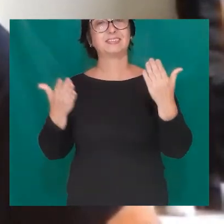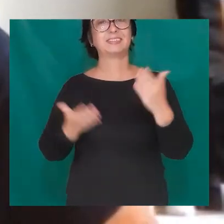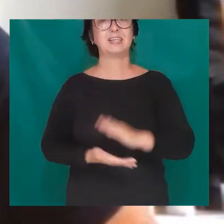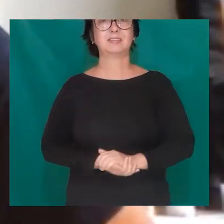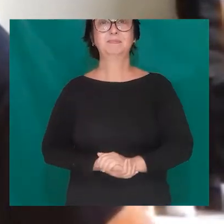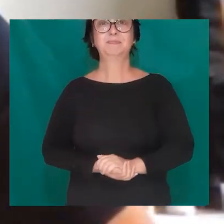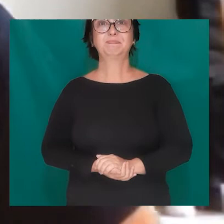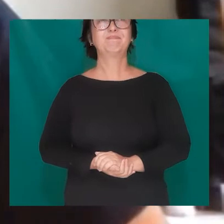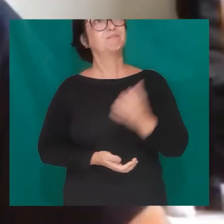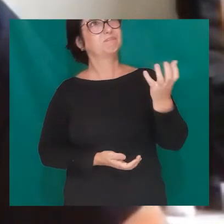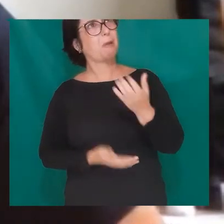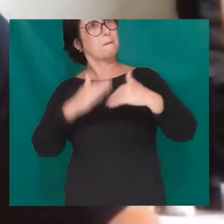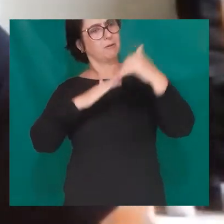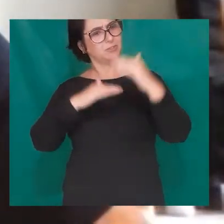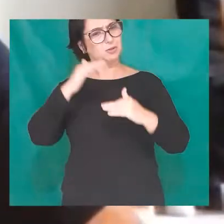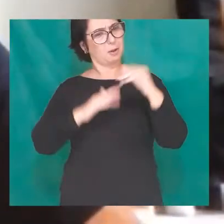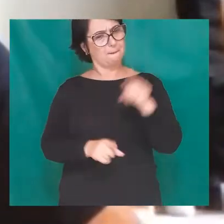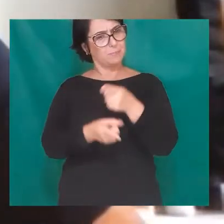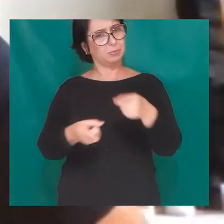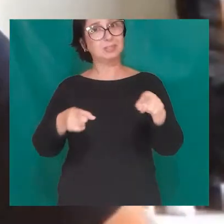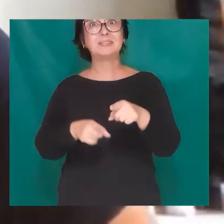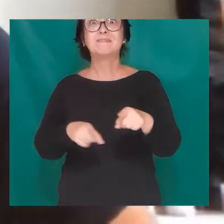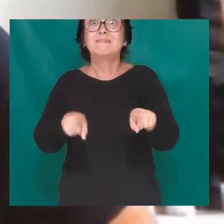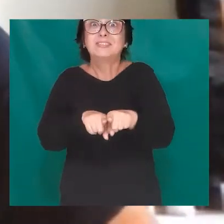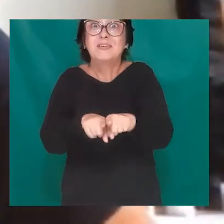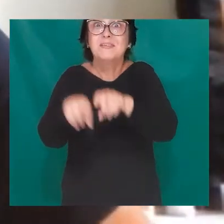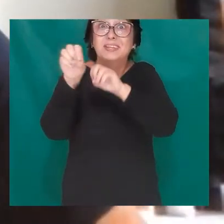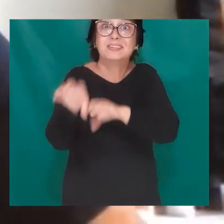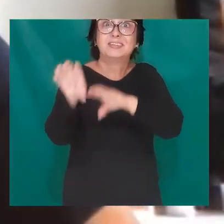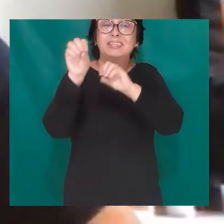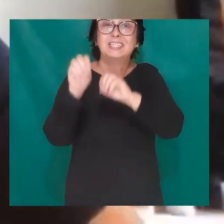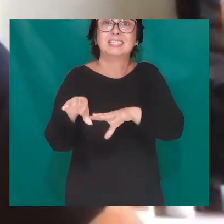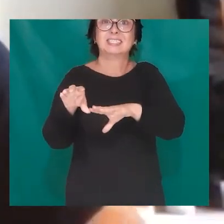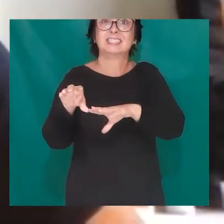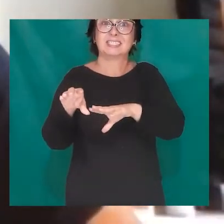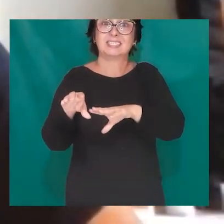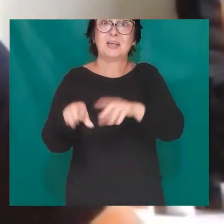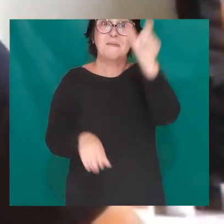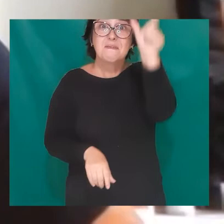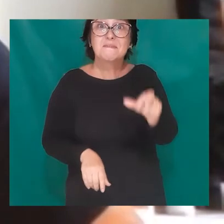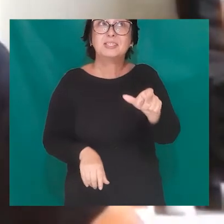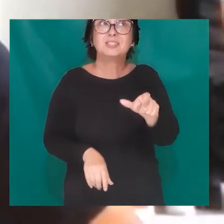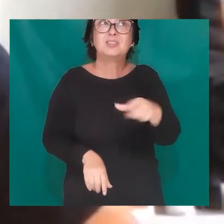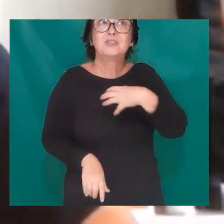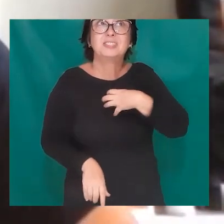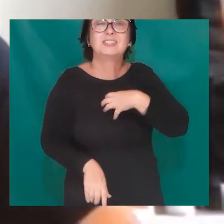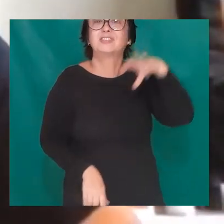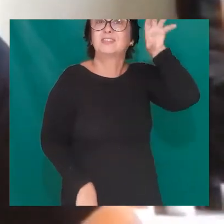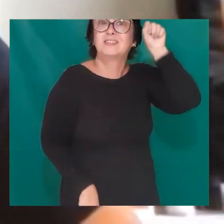para aquele que quer ser músico profissional, mas também para a educação mesmo, entendeu? Para o cara aprender a ouvir